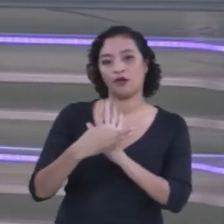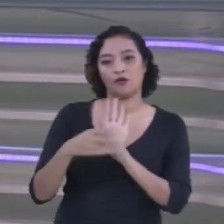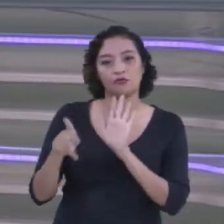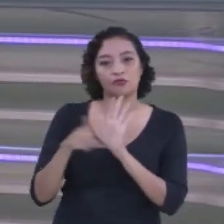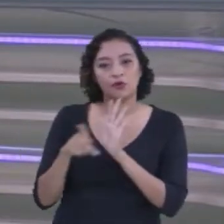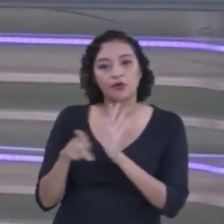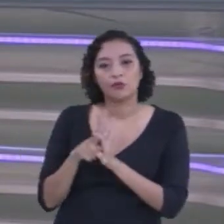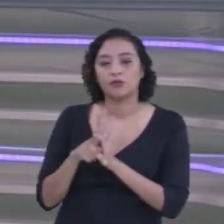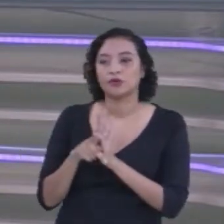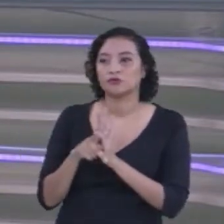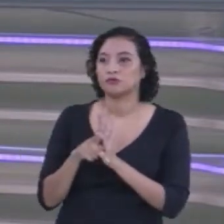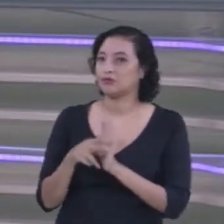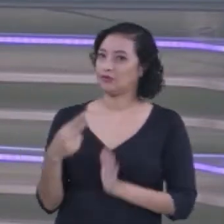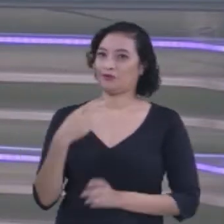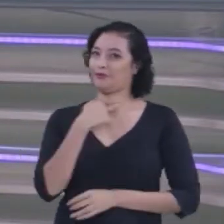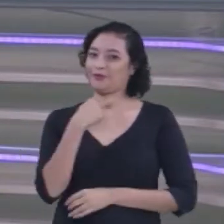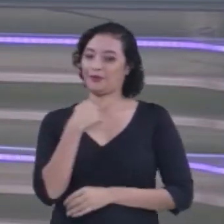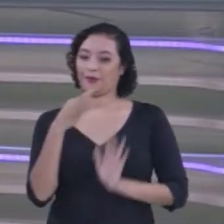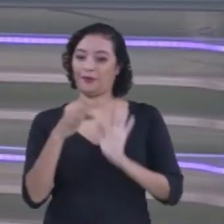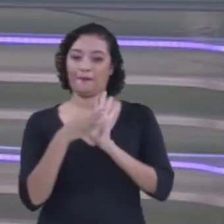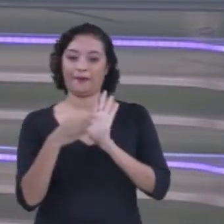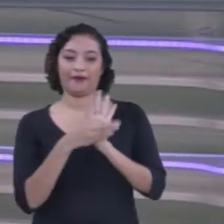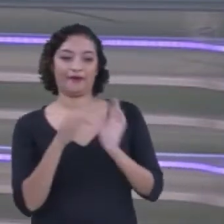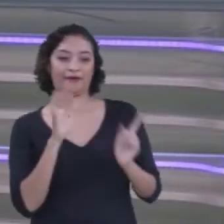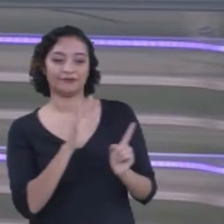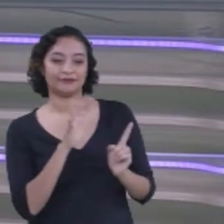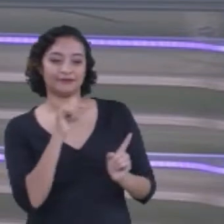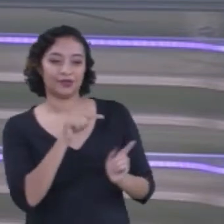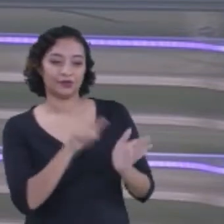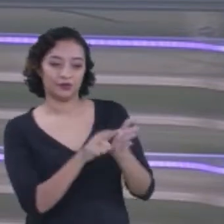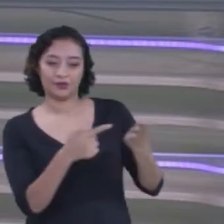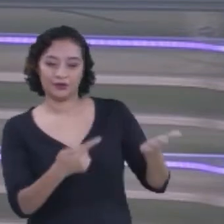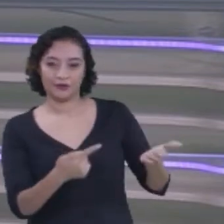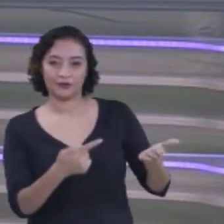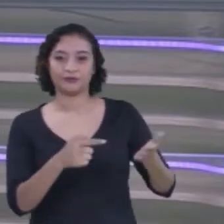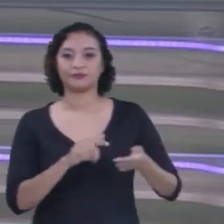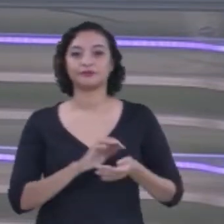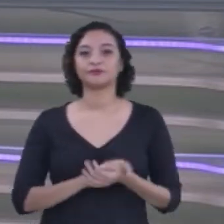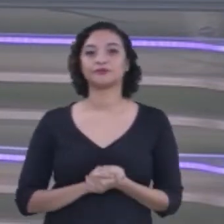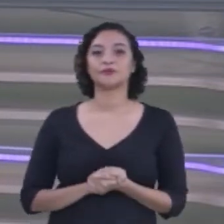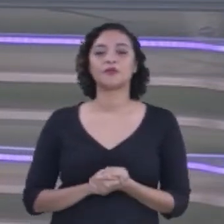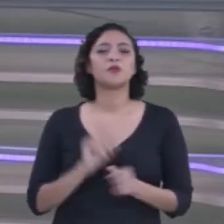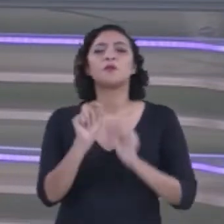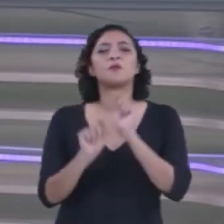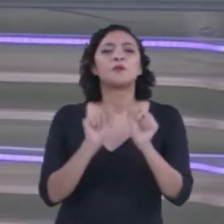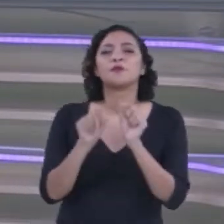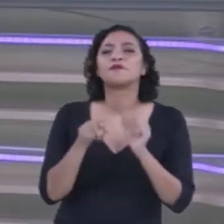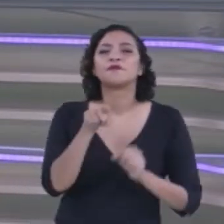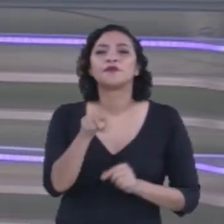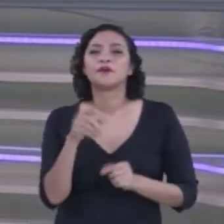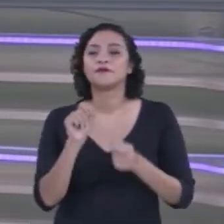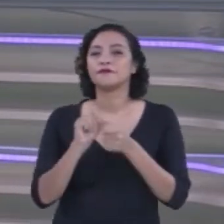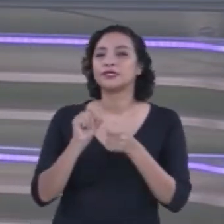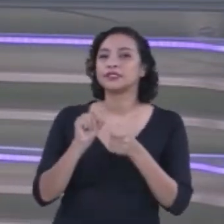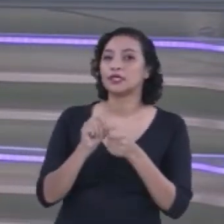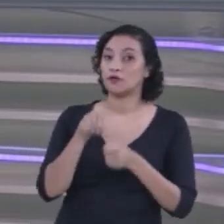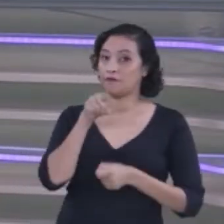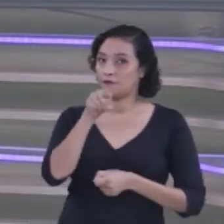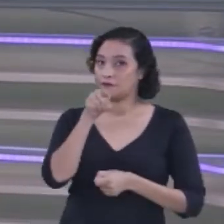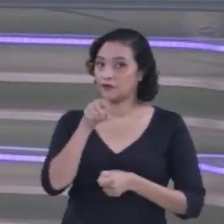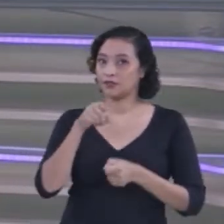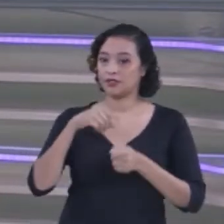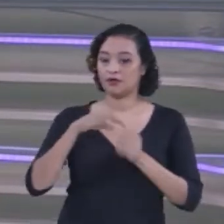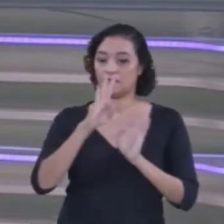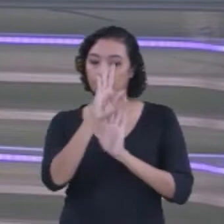pelo menos não é para dar opinião nesse texto de reportagem. O que você tem que fazer? Você, ao analisar um